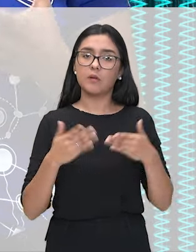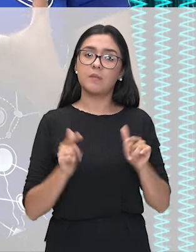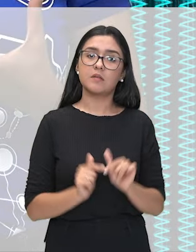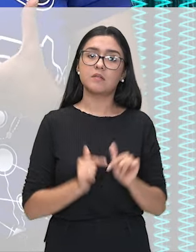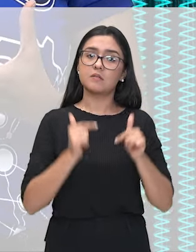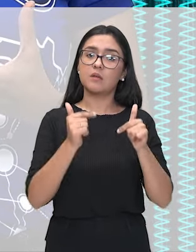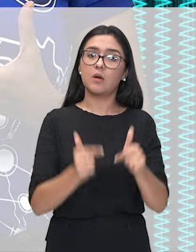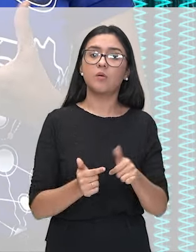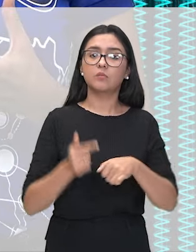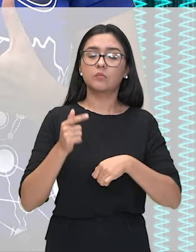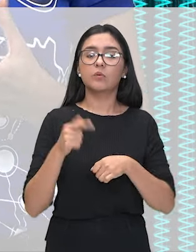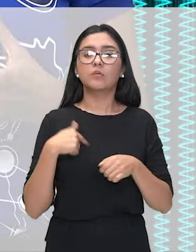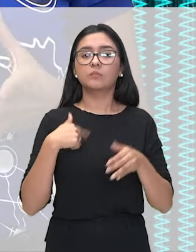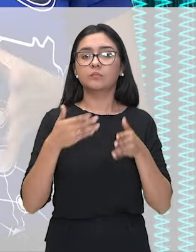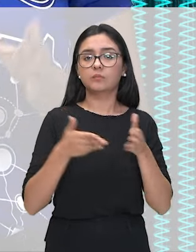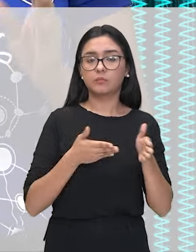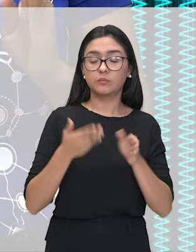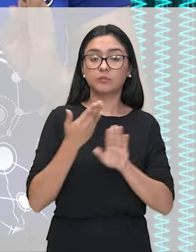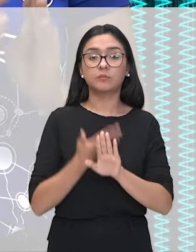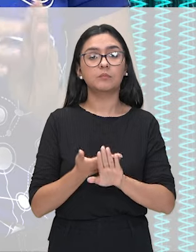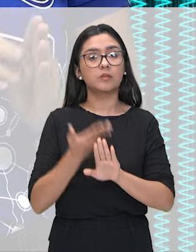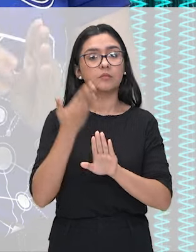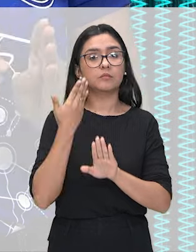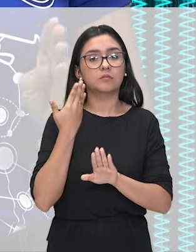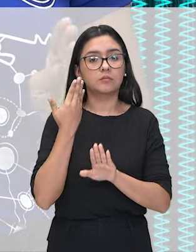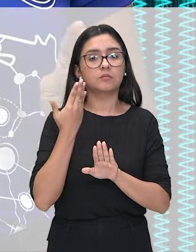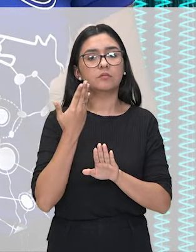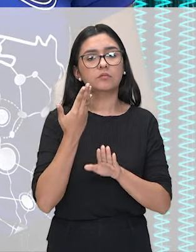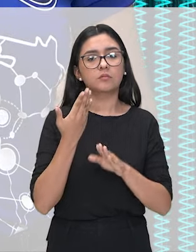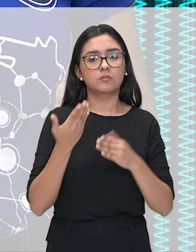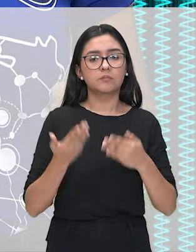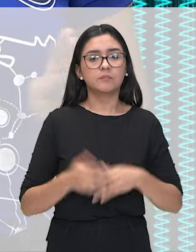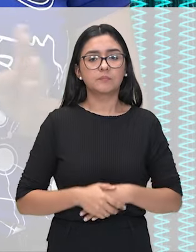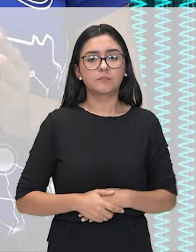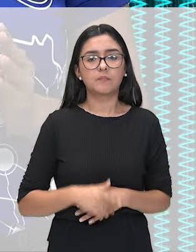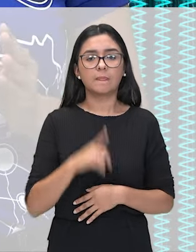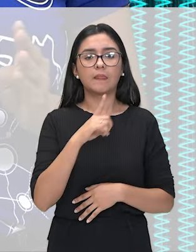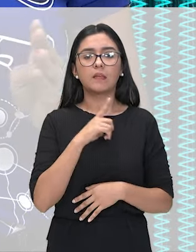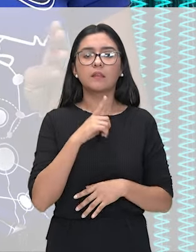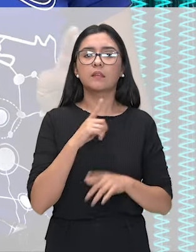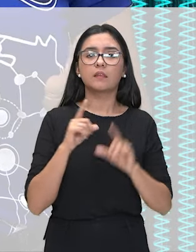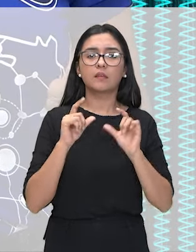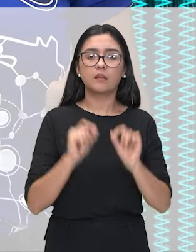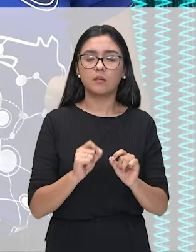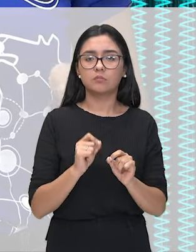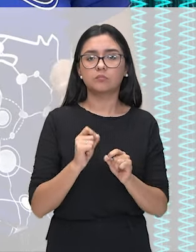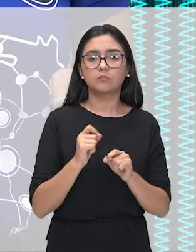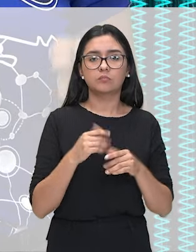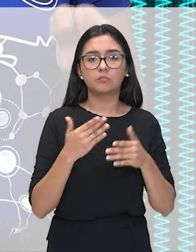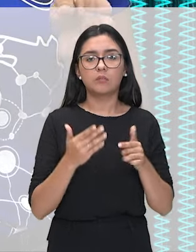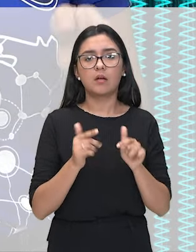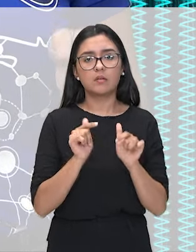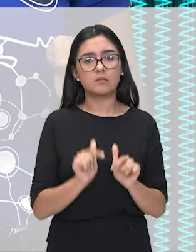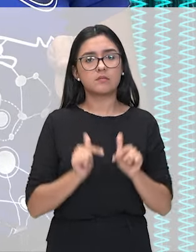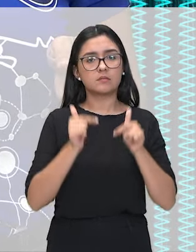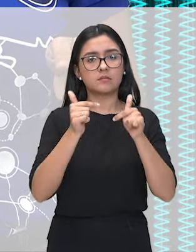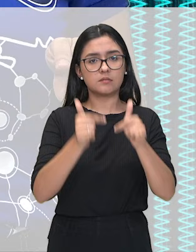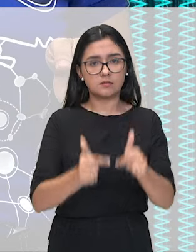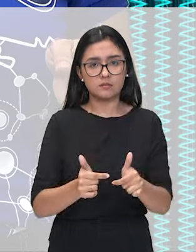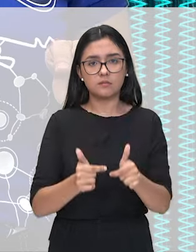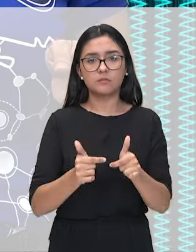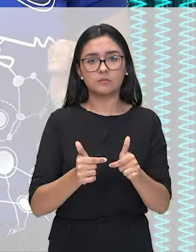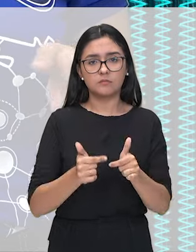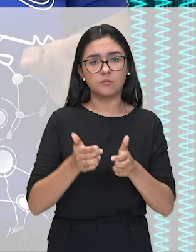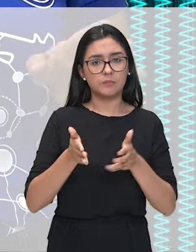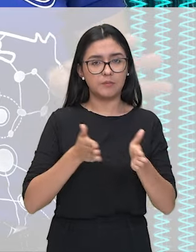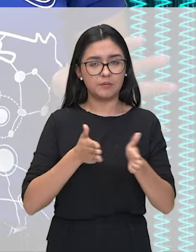no passado Ok quando tem um X uma x atividade sendo feita um determinado momento